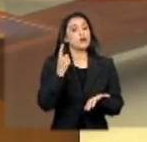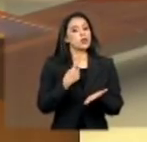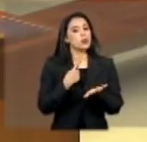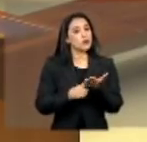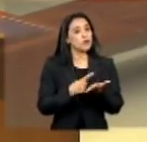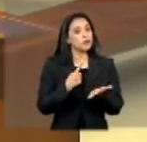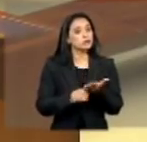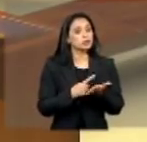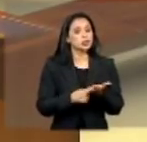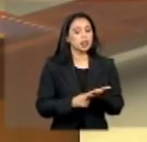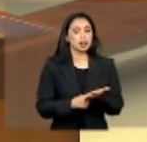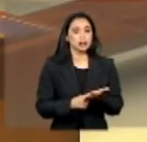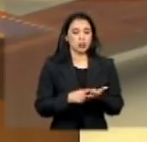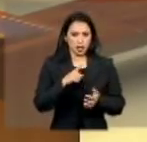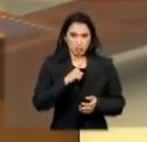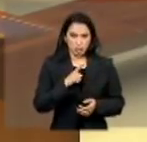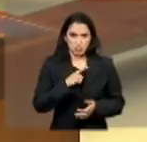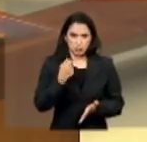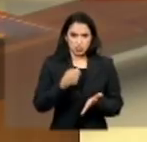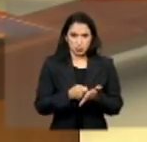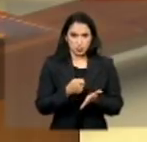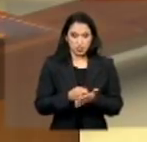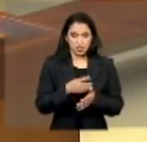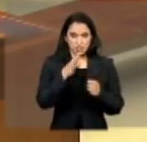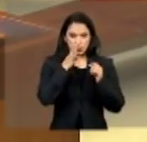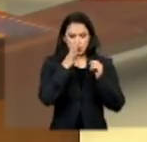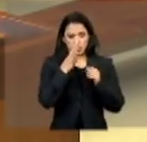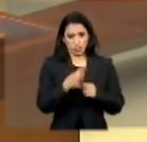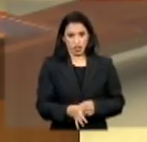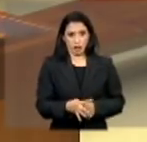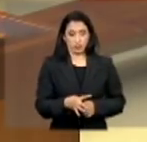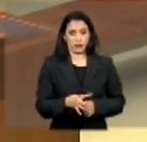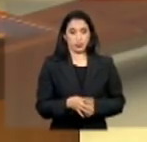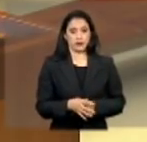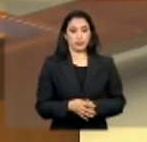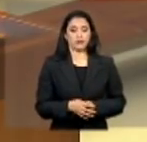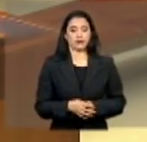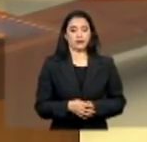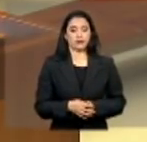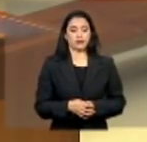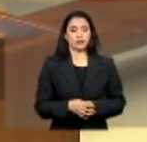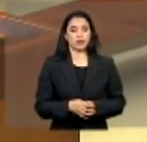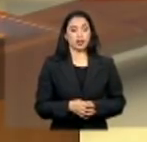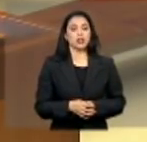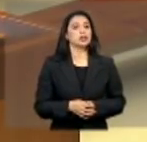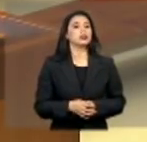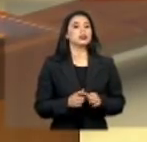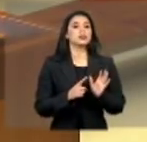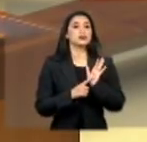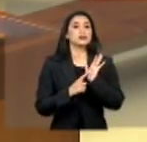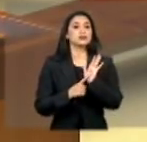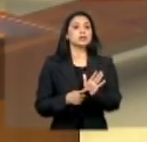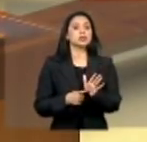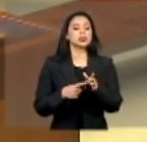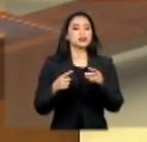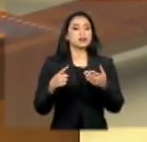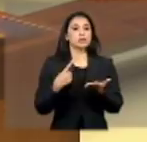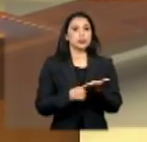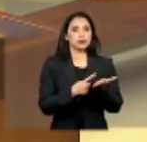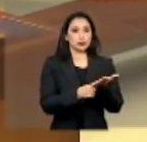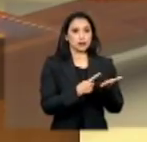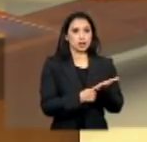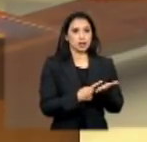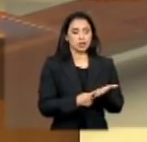contratual de acusar aqueles que está indicando o seu acordo ele tem a